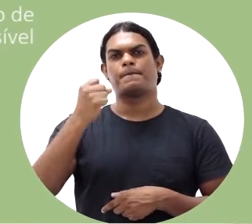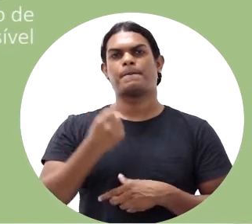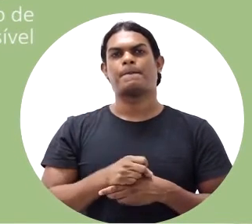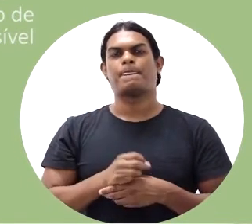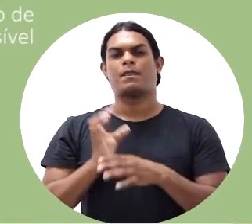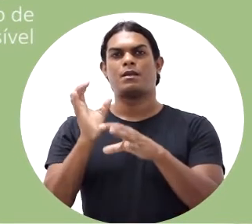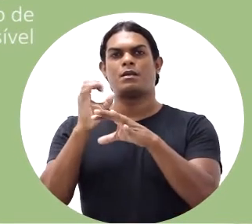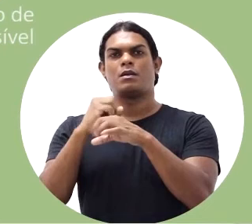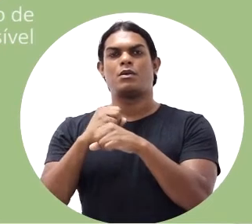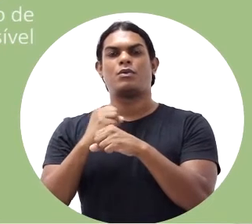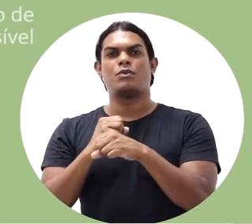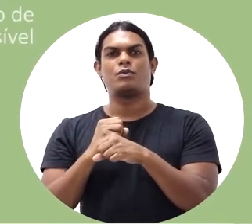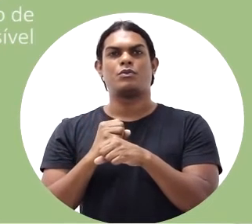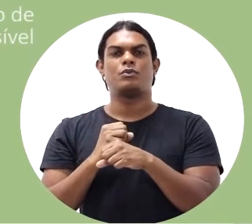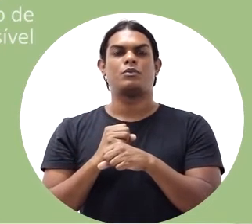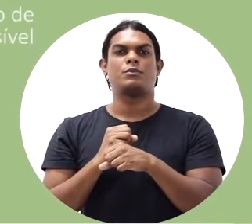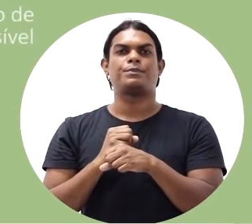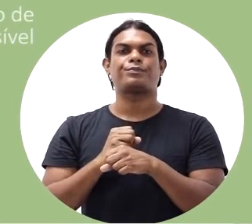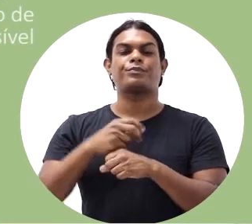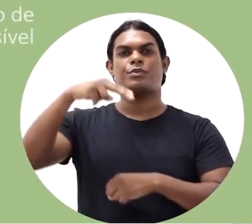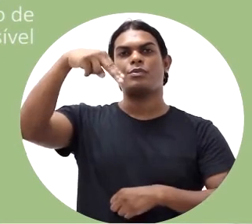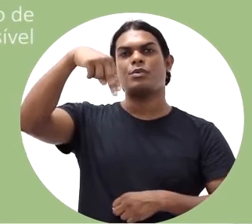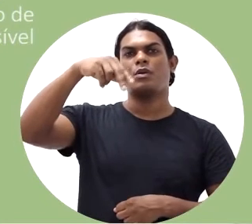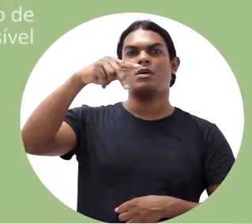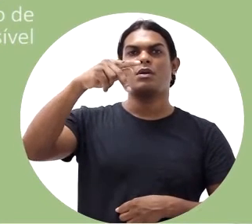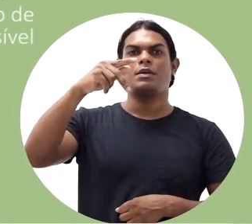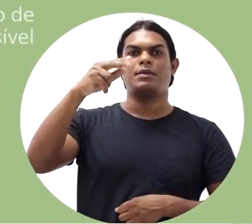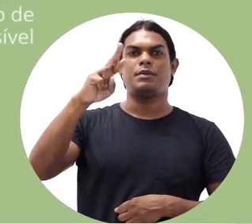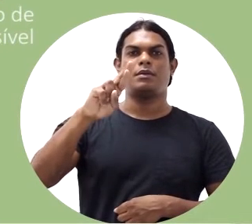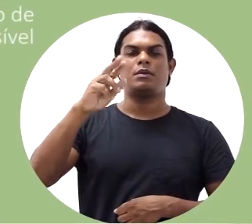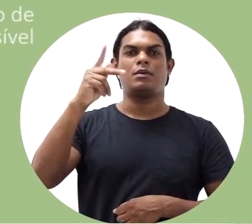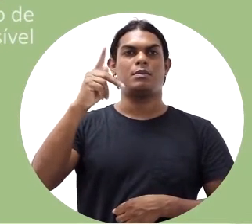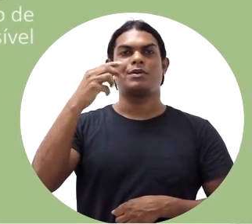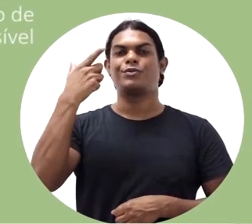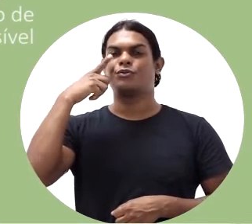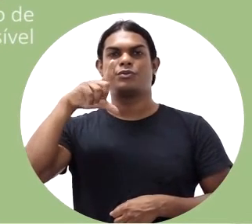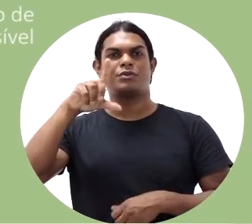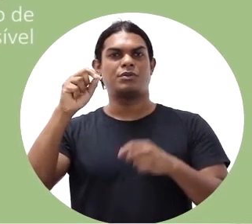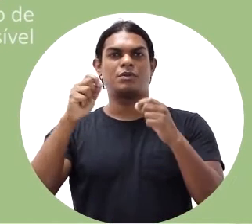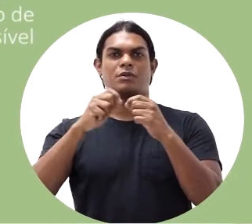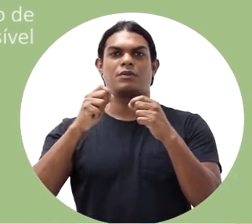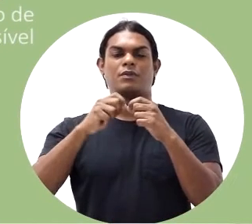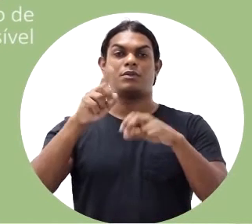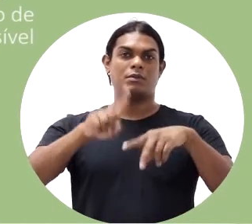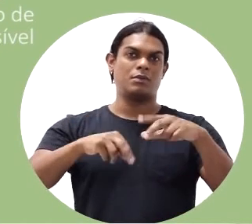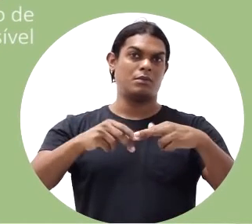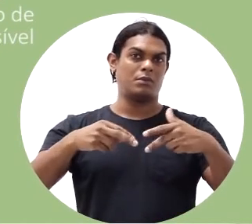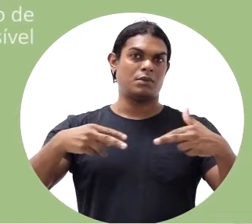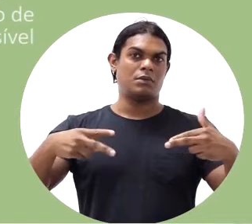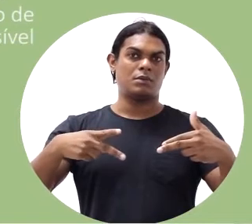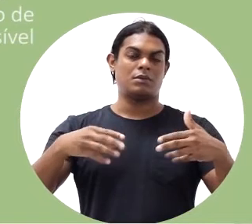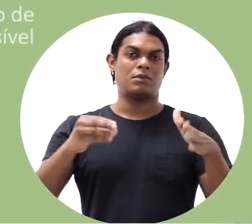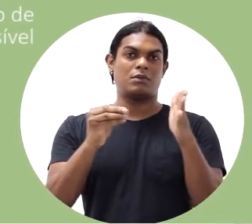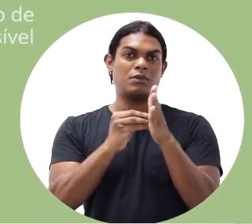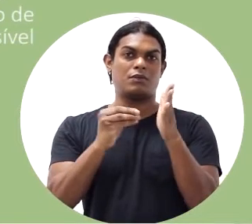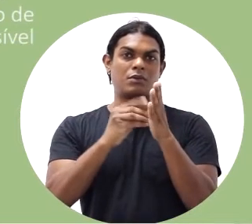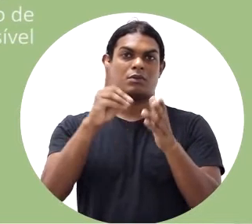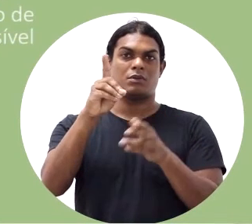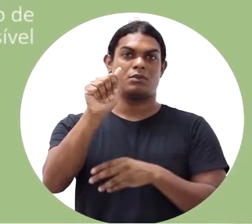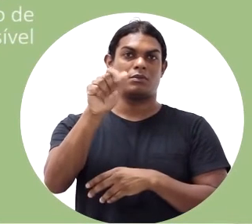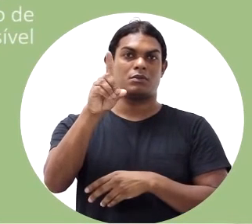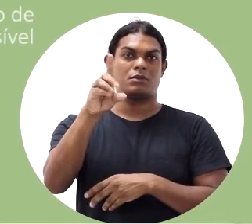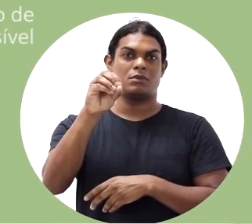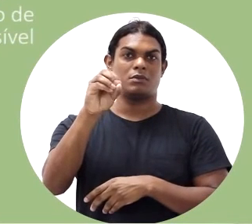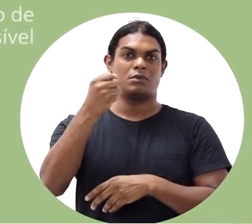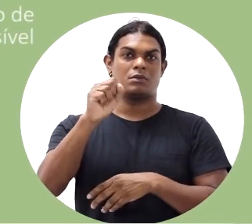de curto, médio e longo prazo, o MRP não conseguiria fazer o mesmo para os materiais sem os dados do